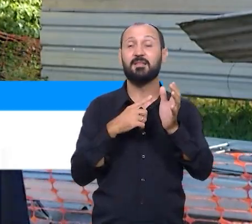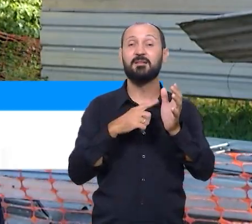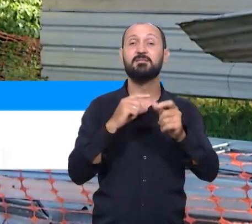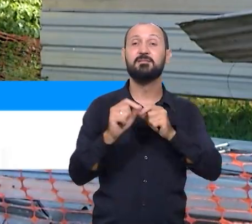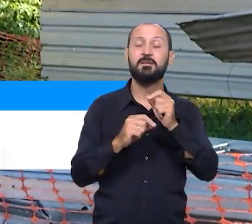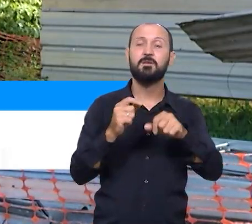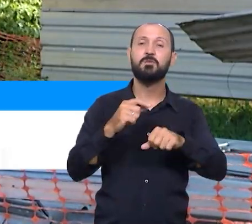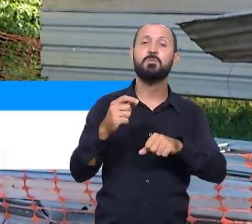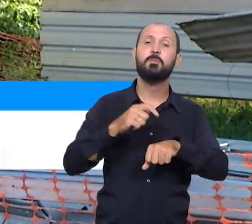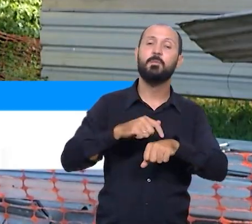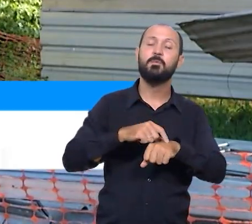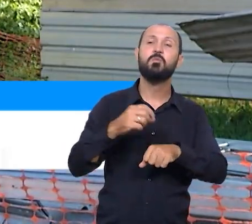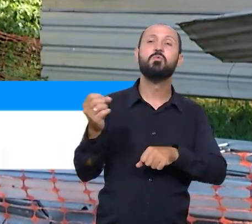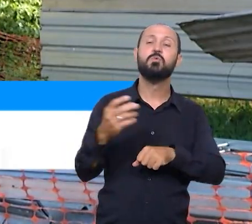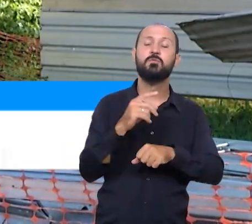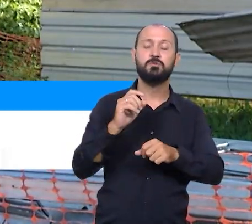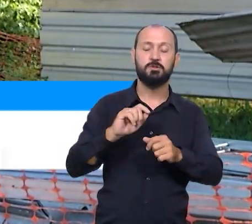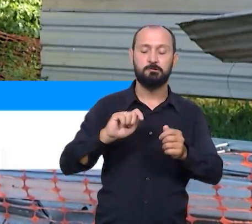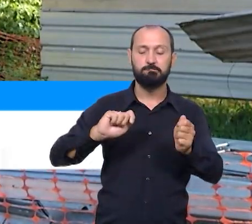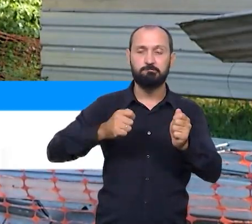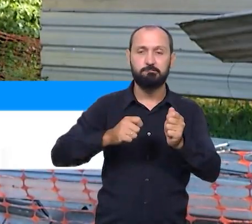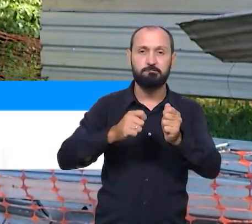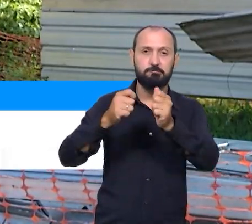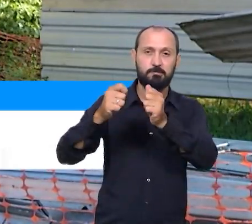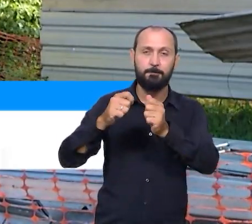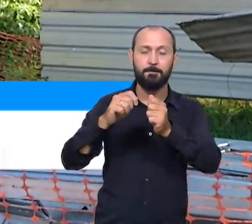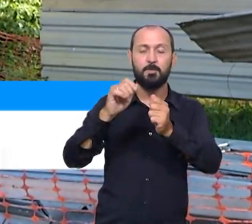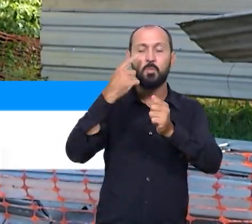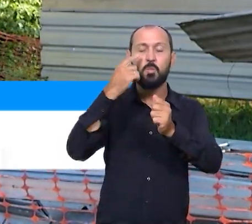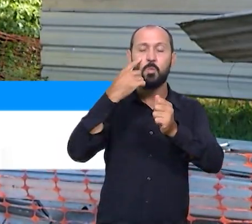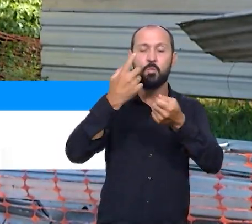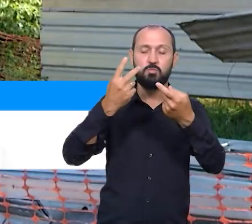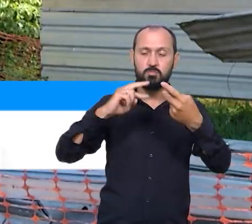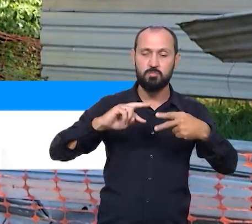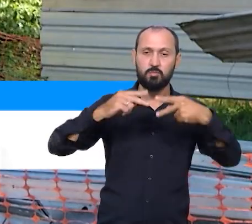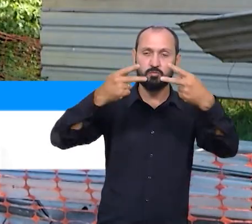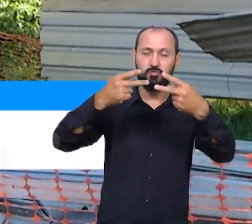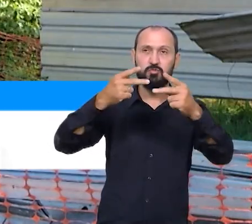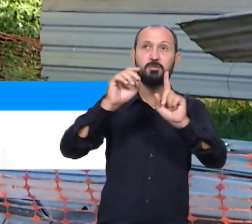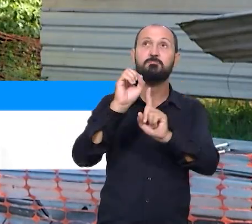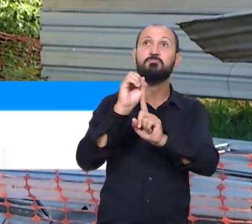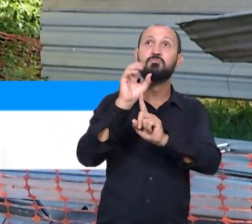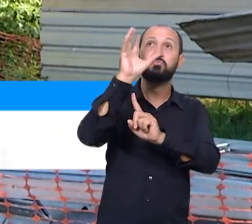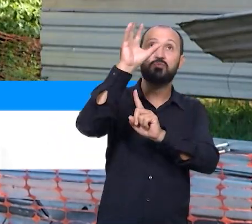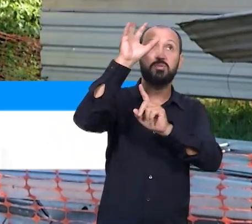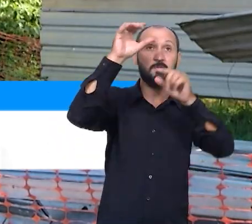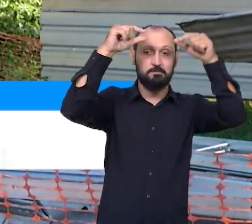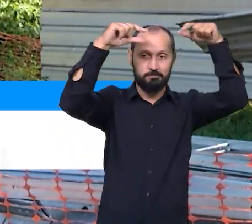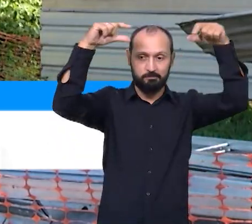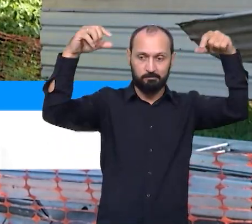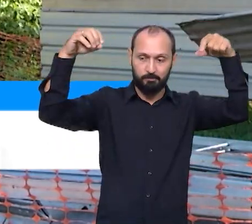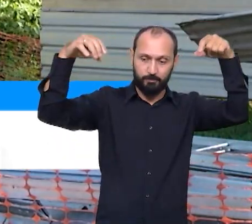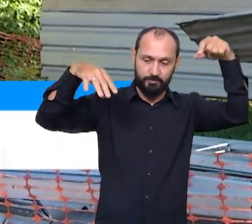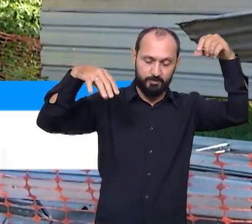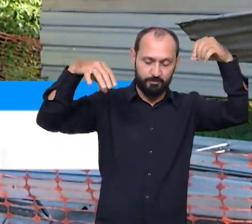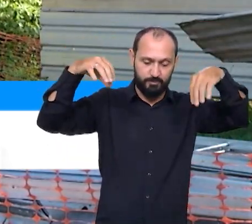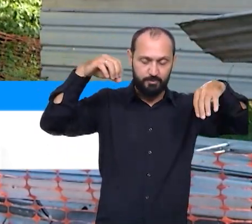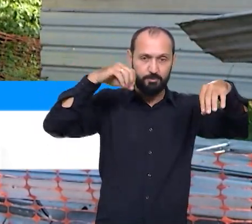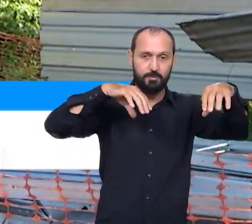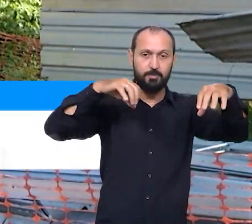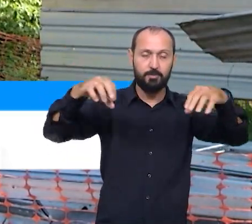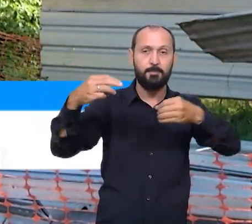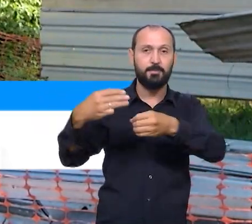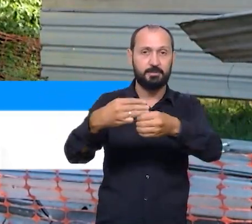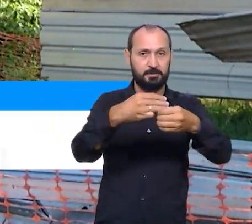aí entraremos no novo processo de instalação de um uplink de transmissão via satélite para retransmissão desse